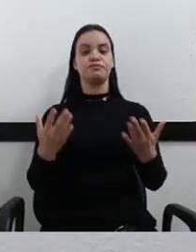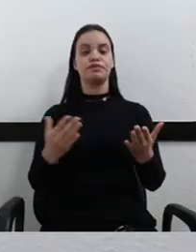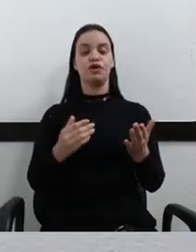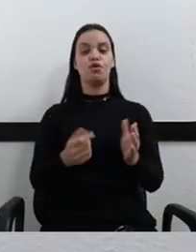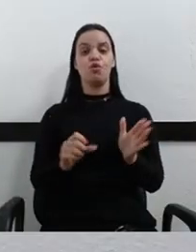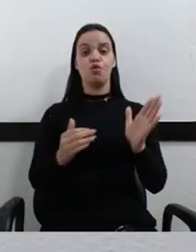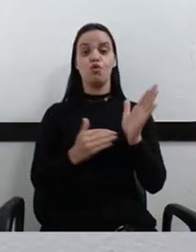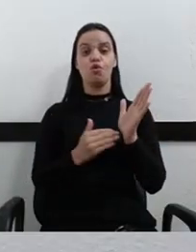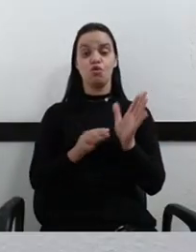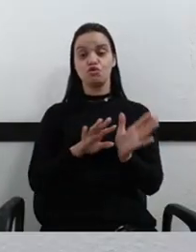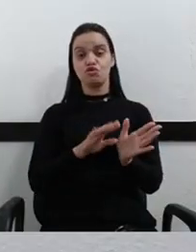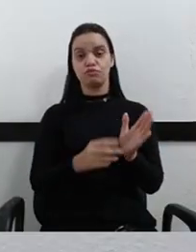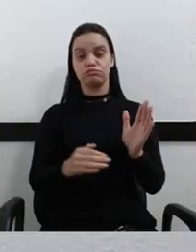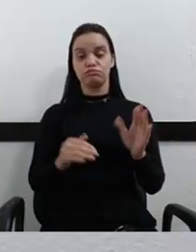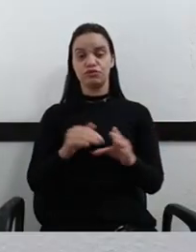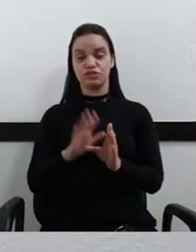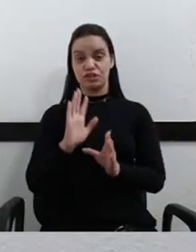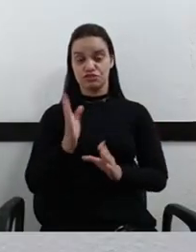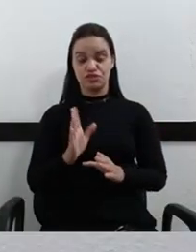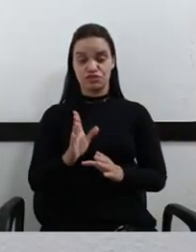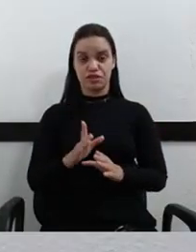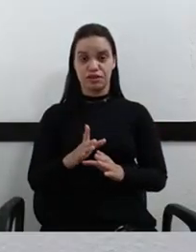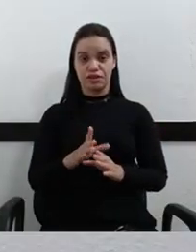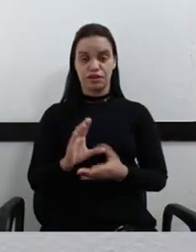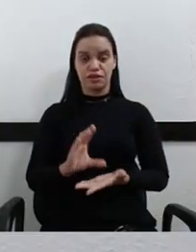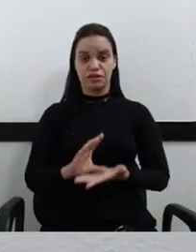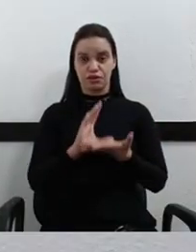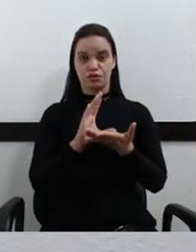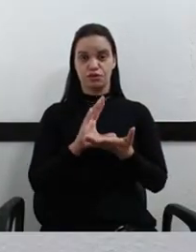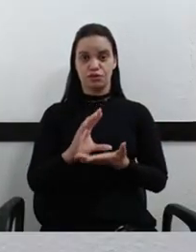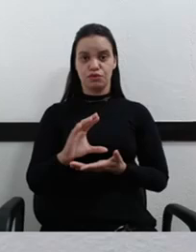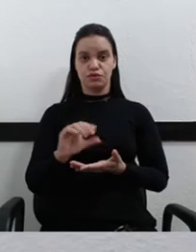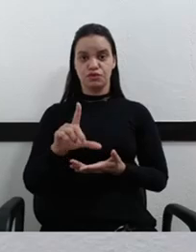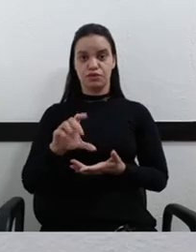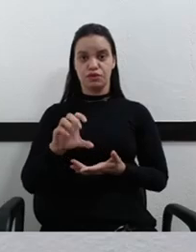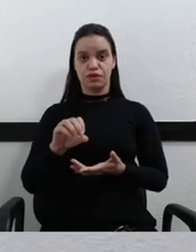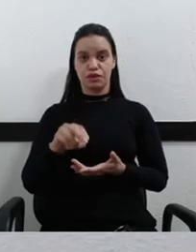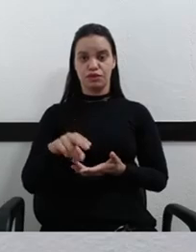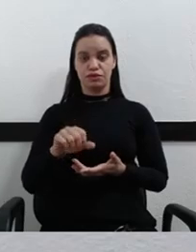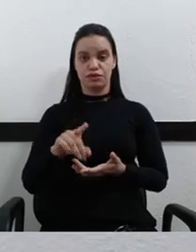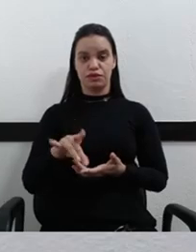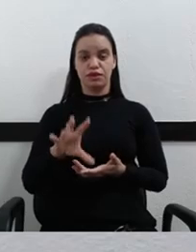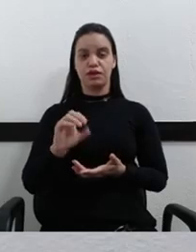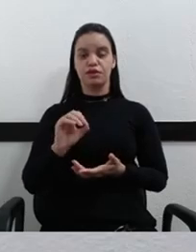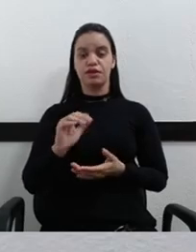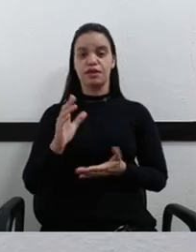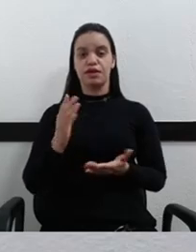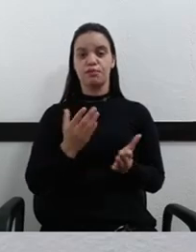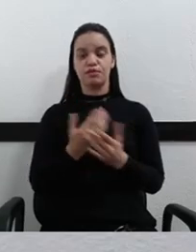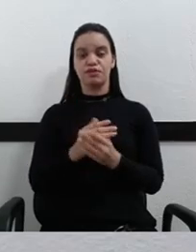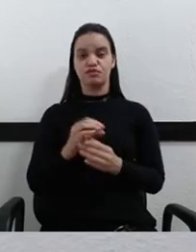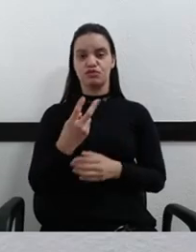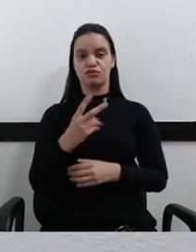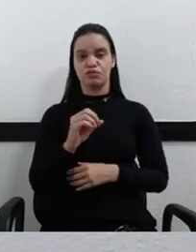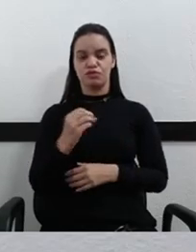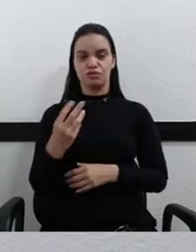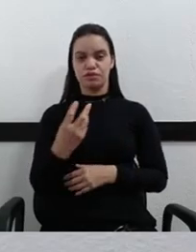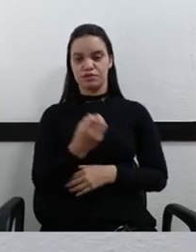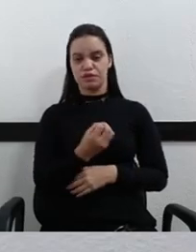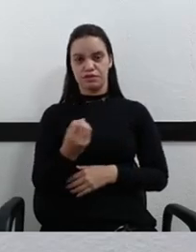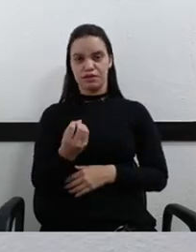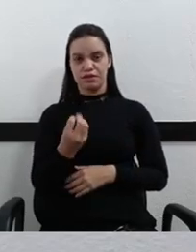processo é um processo que o conselheiro Rafael Camarão pediu para colocar em pauta aqui pelo chat, que é o processo